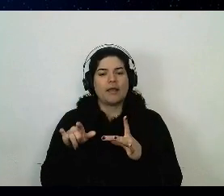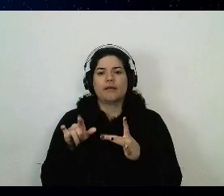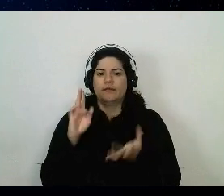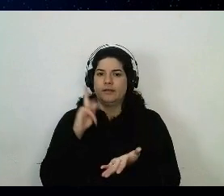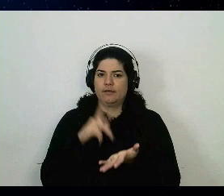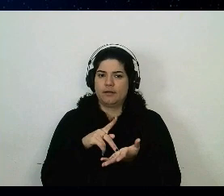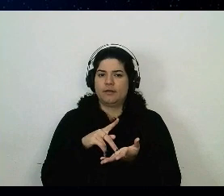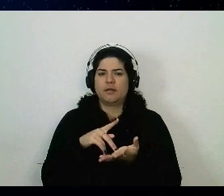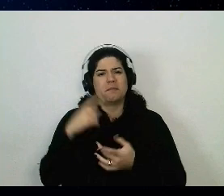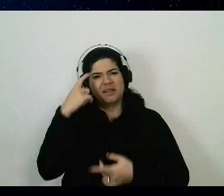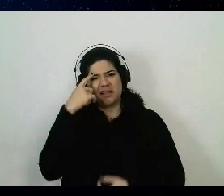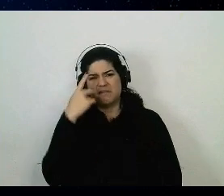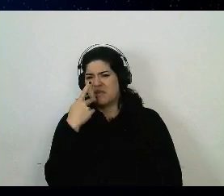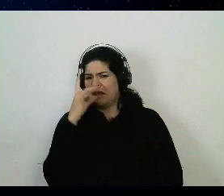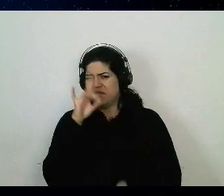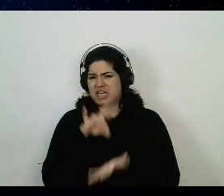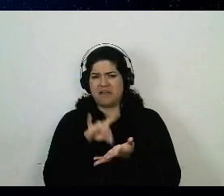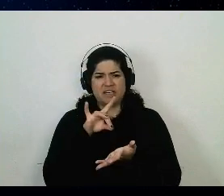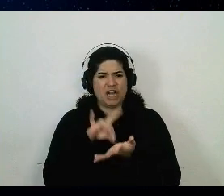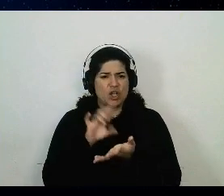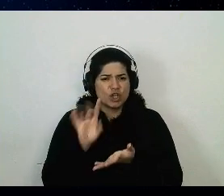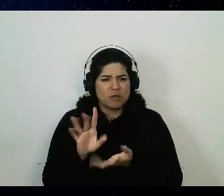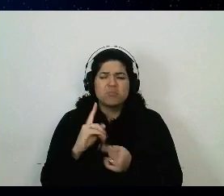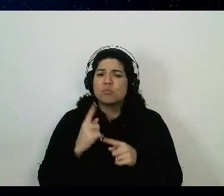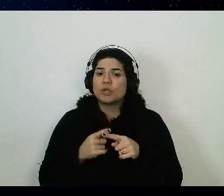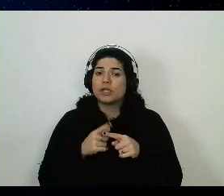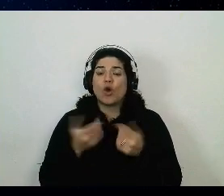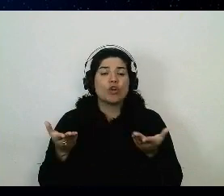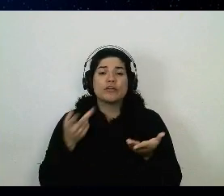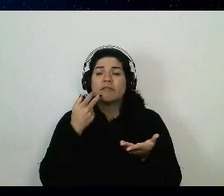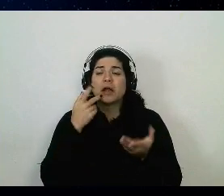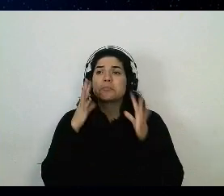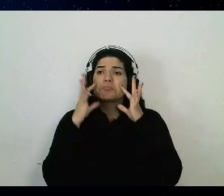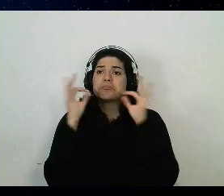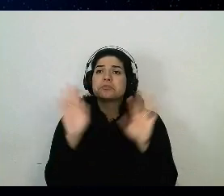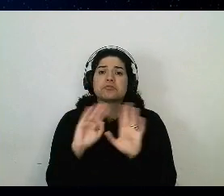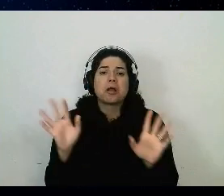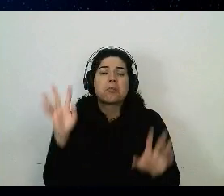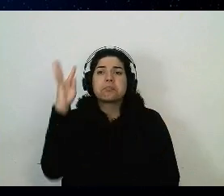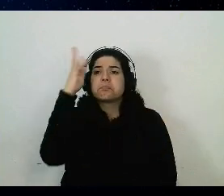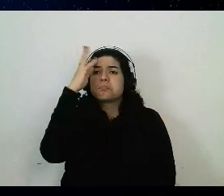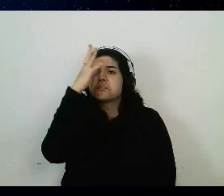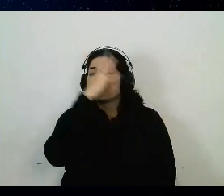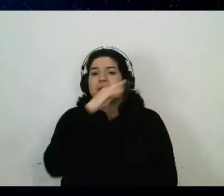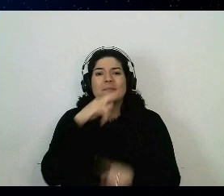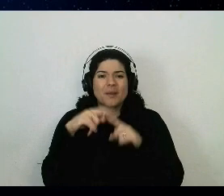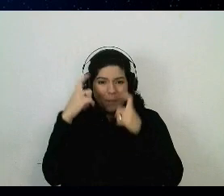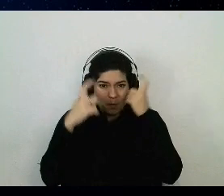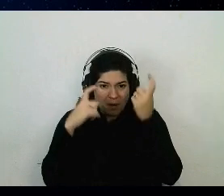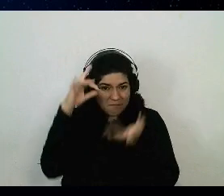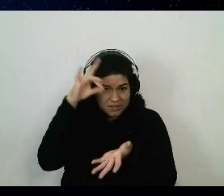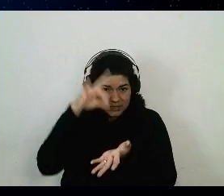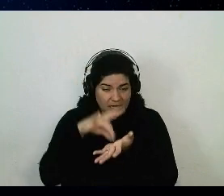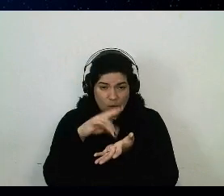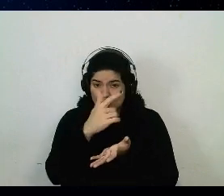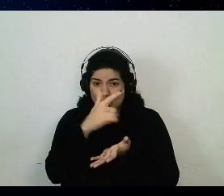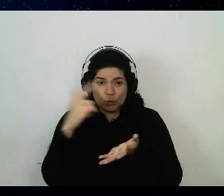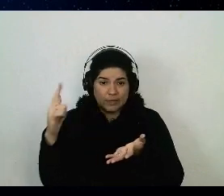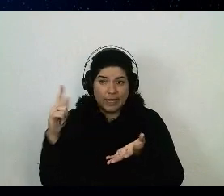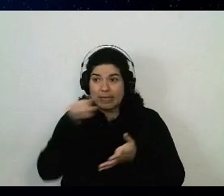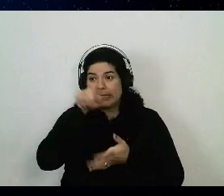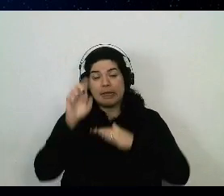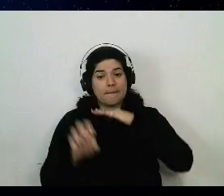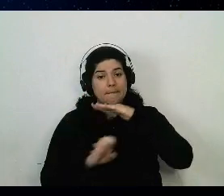fala genuíno. Porque hoje a gente ouve só por ouvir. E a gente realmente não se importa, muitas empresas, em relação ao que